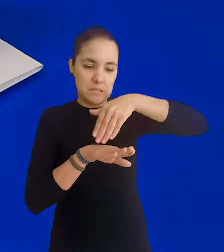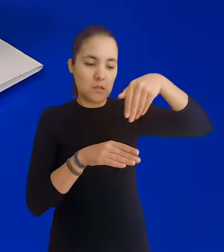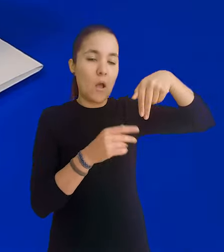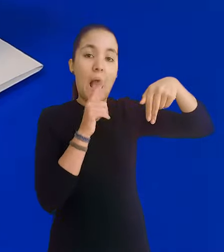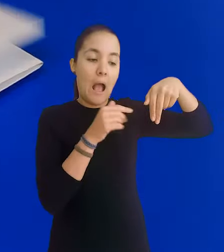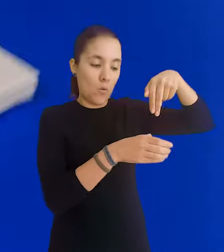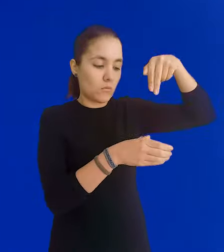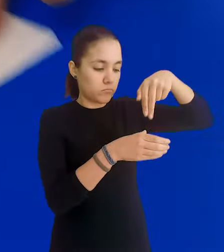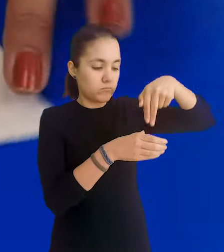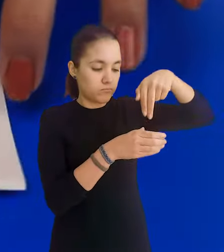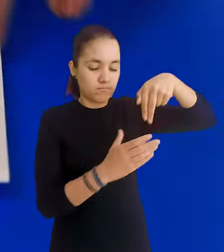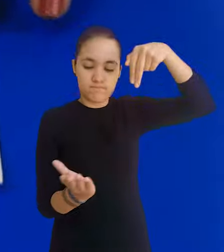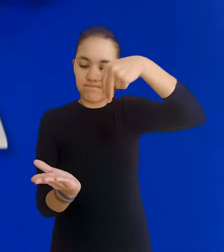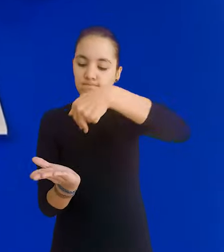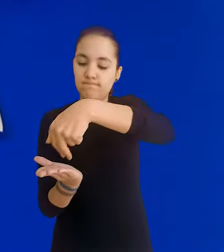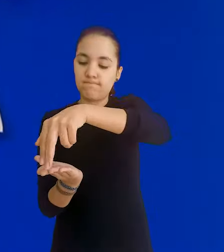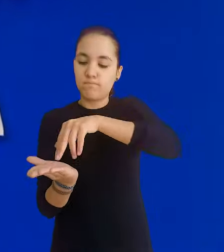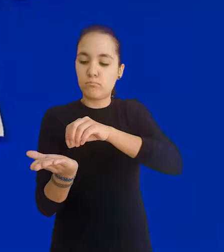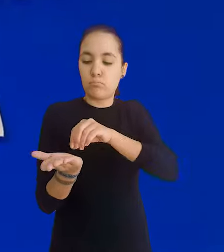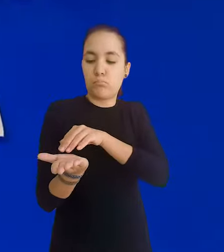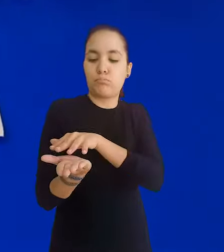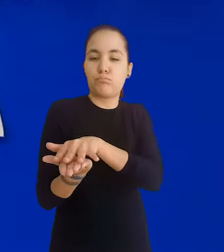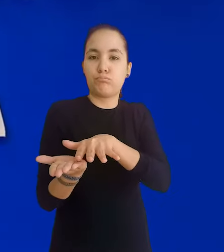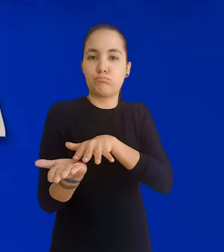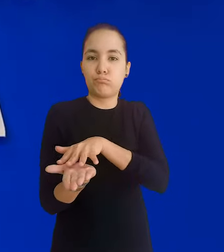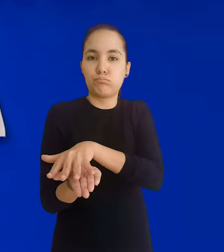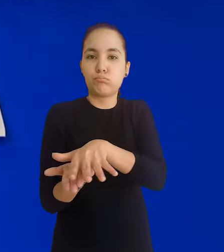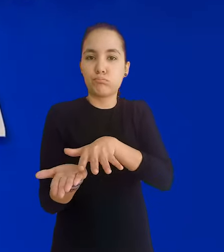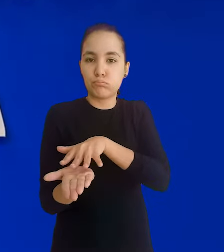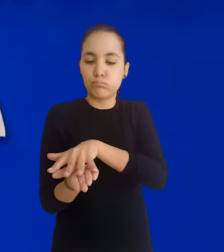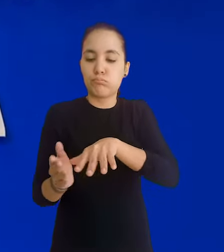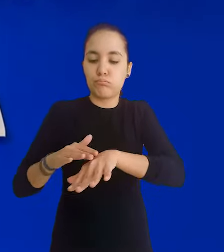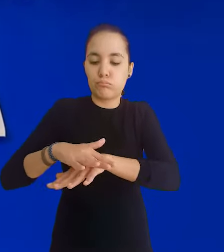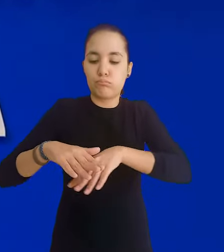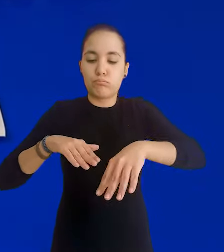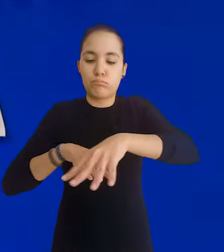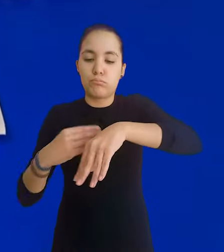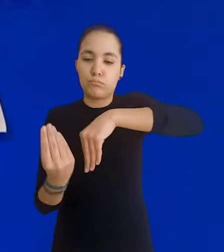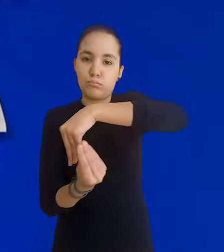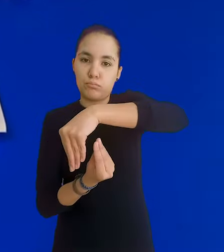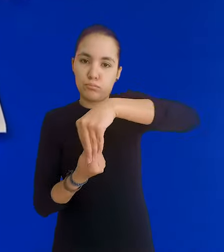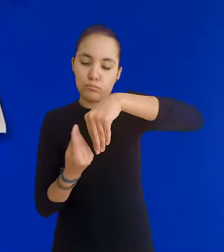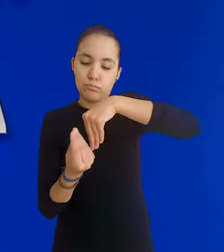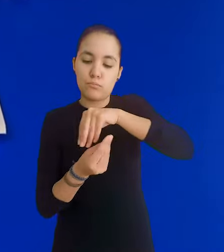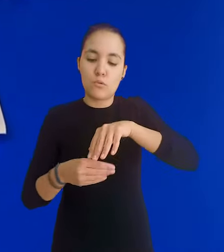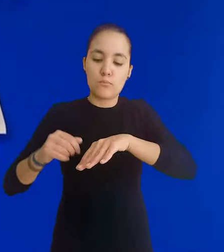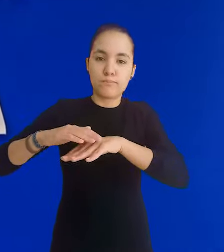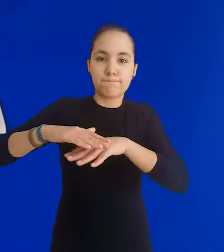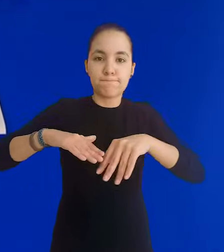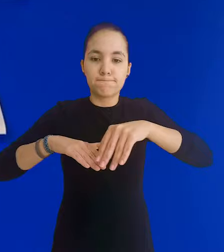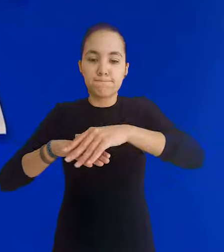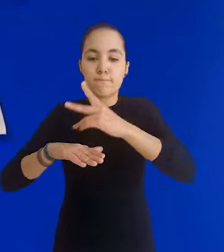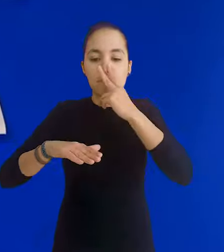pouco, tornando o meu desenho um pouco mais como uma pintura, misturando cores, construindo camadas e dando uma